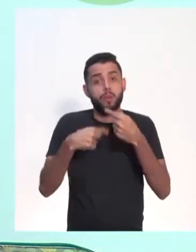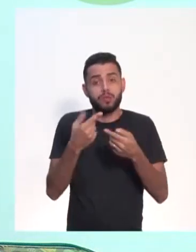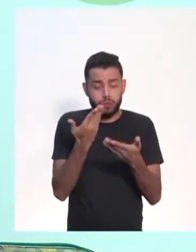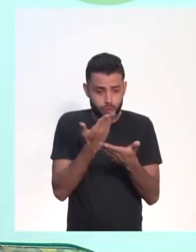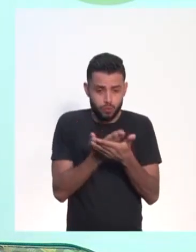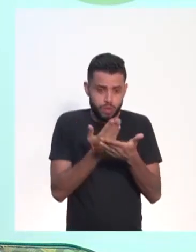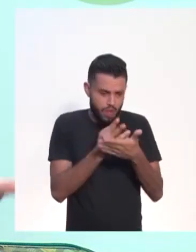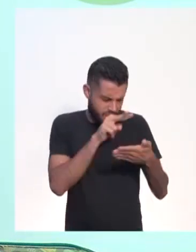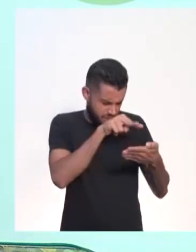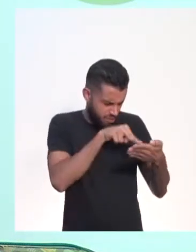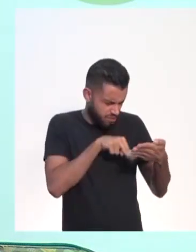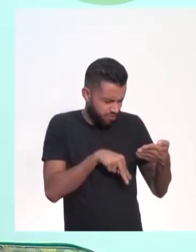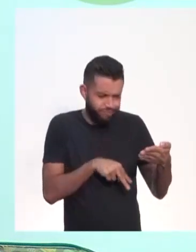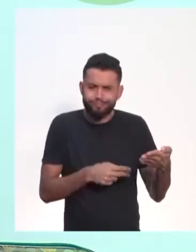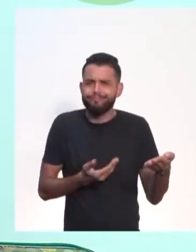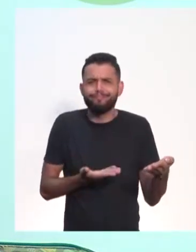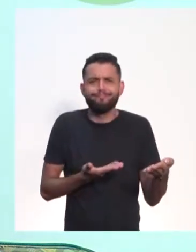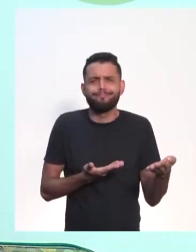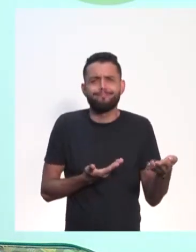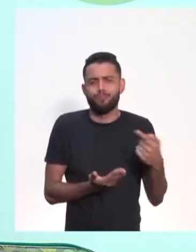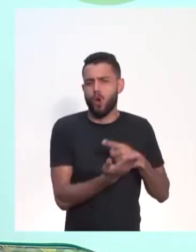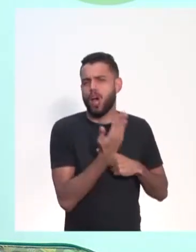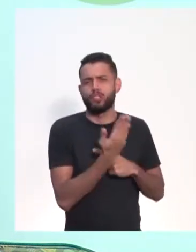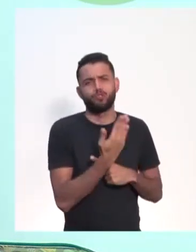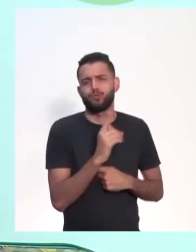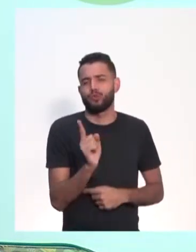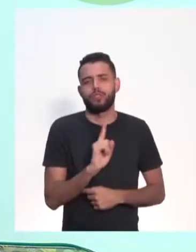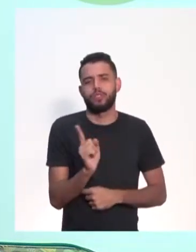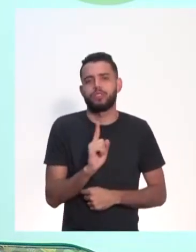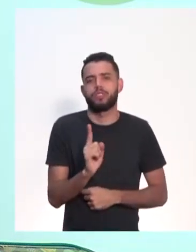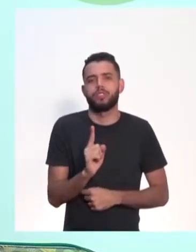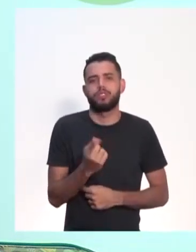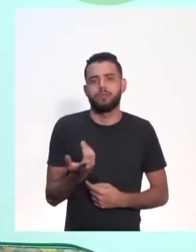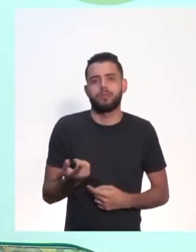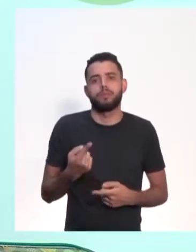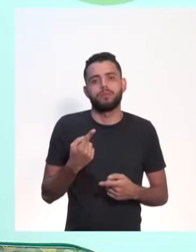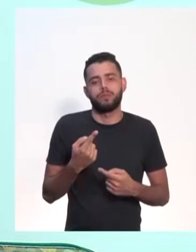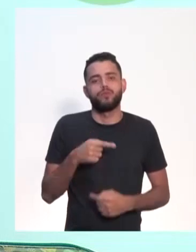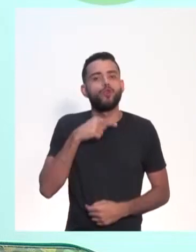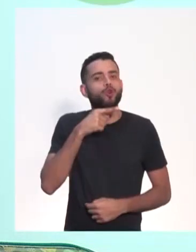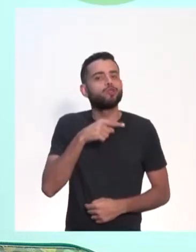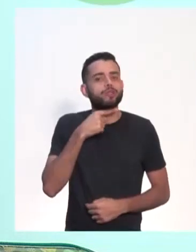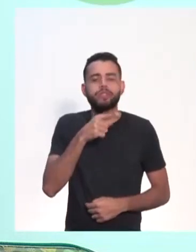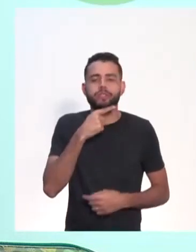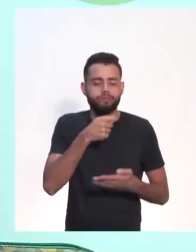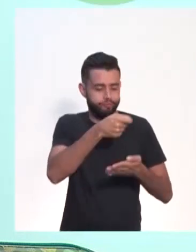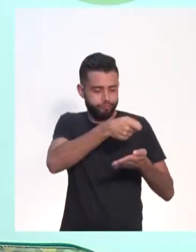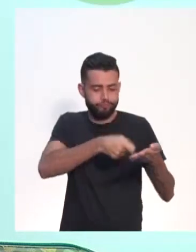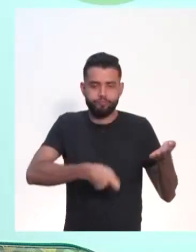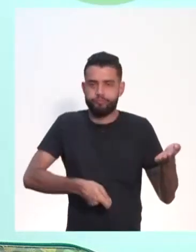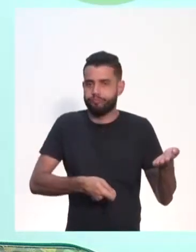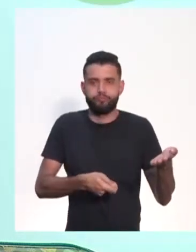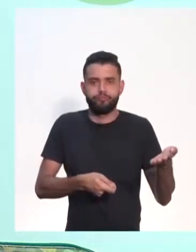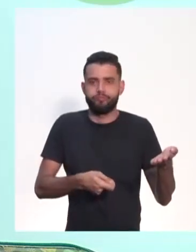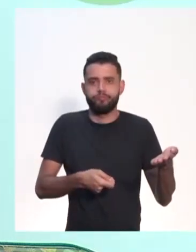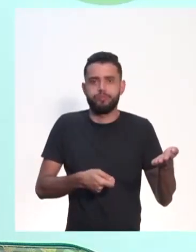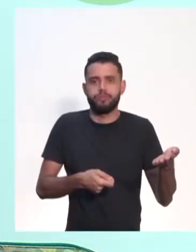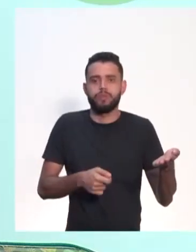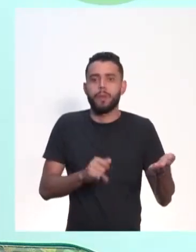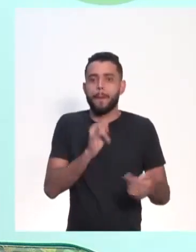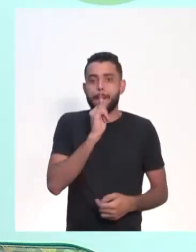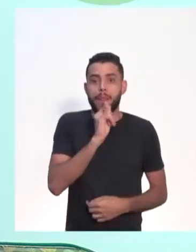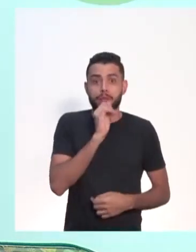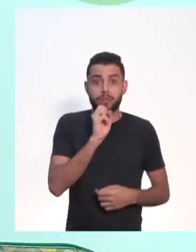novo, nada daquilo ali vai me ajudar. Não é um material que eu vou conseguir utilizar como recurso. Então, quando a gente